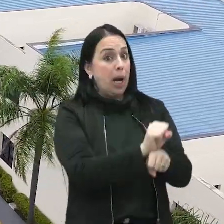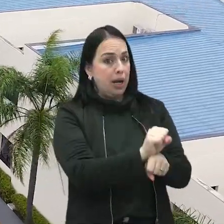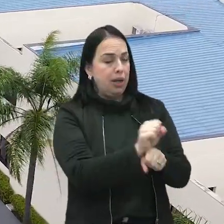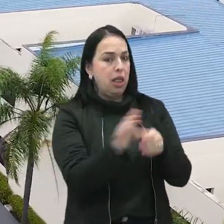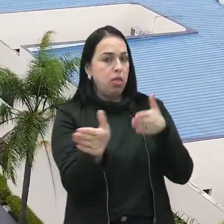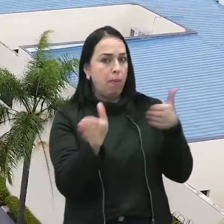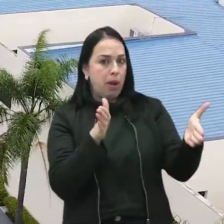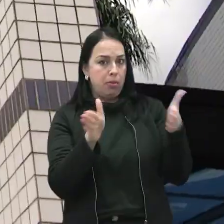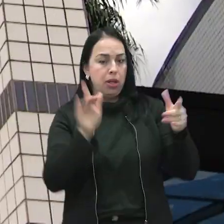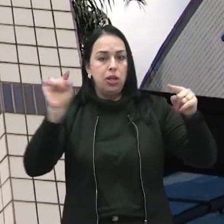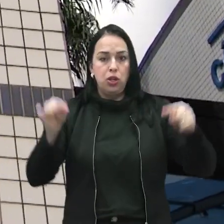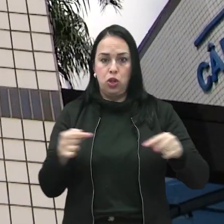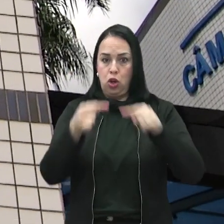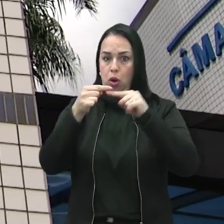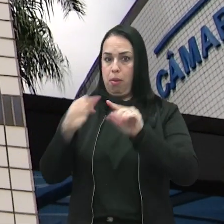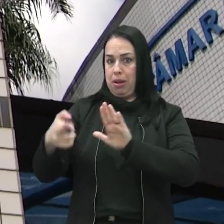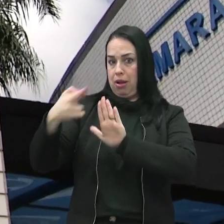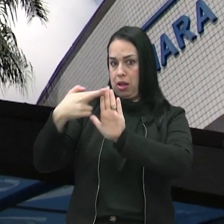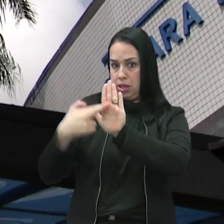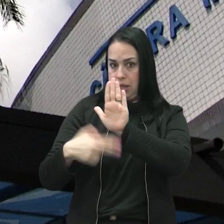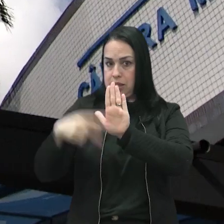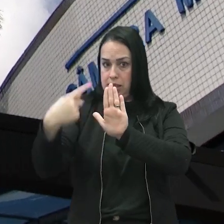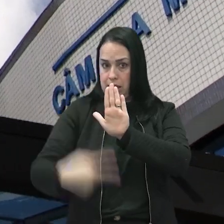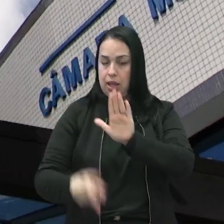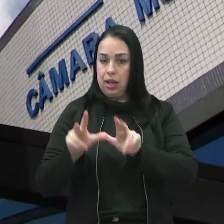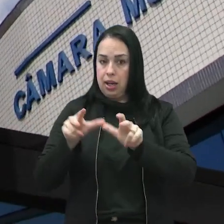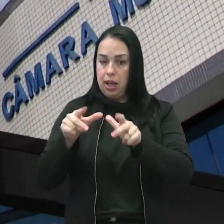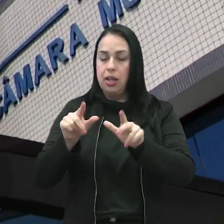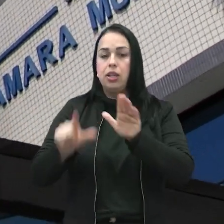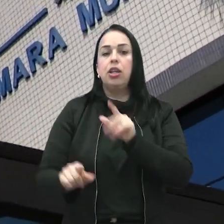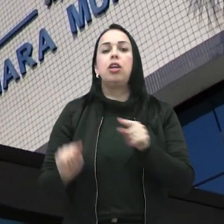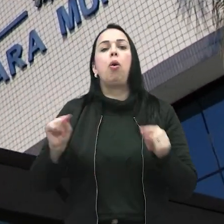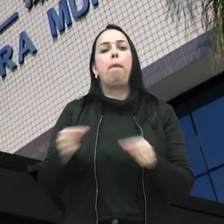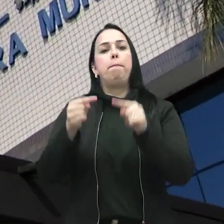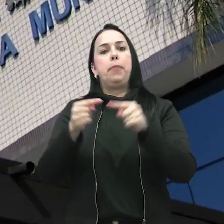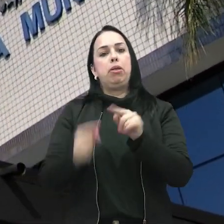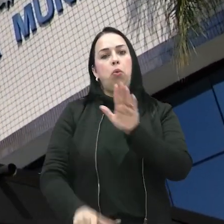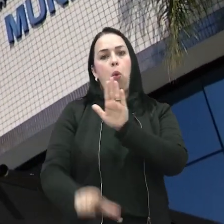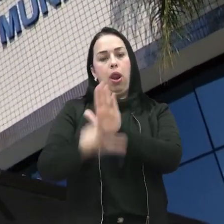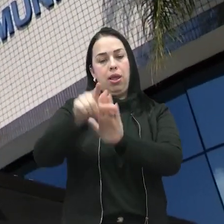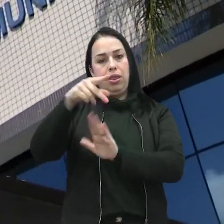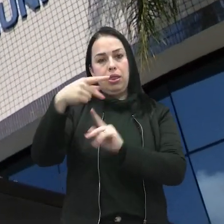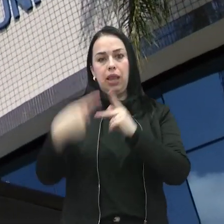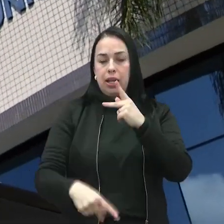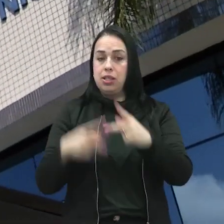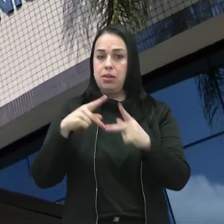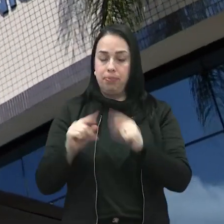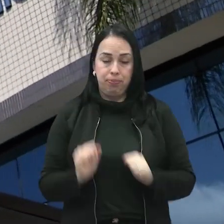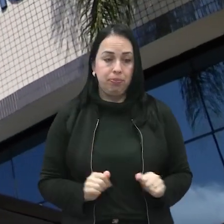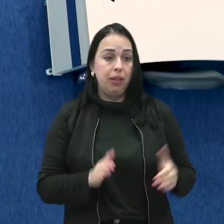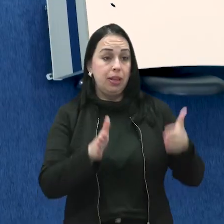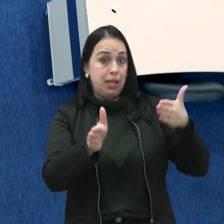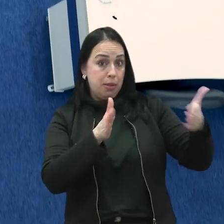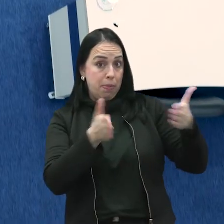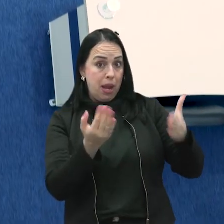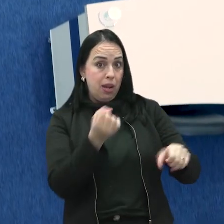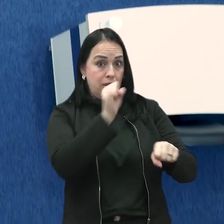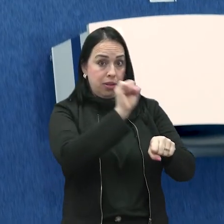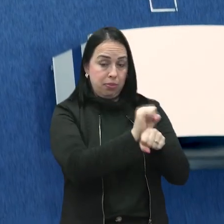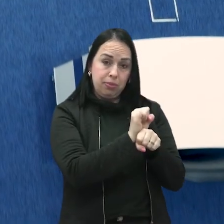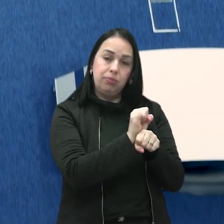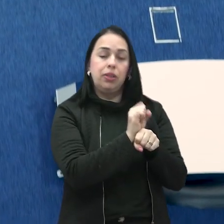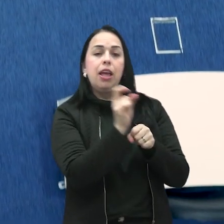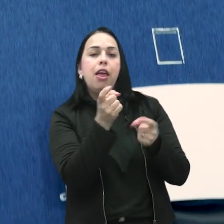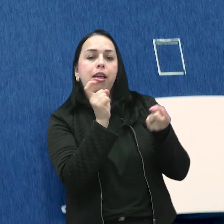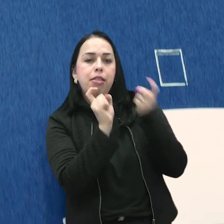recesso parlamentar. O período é regulamentado pelo regimento interno e previsto na Lei Orgânica do município. Durante o